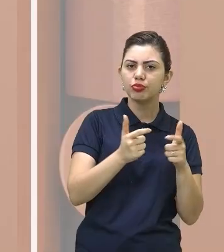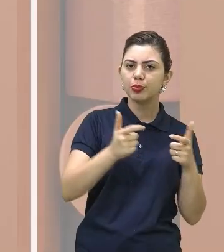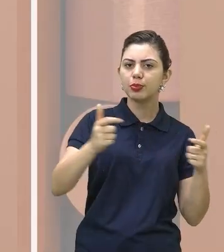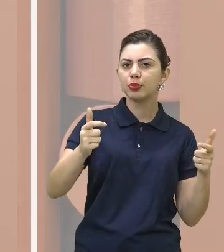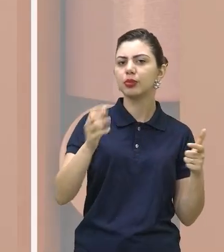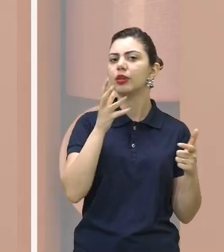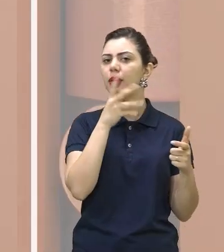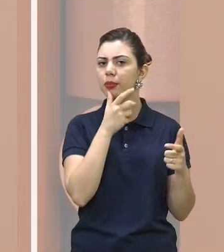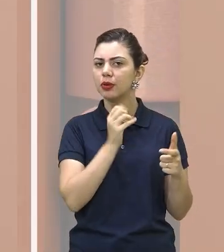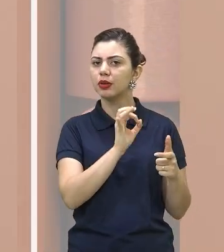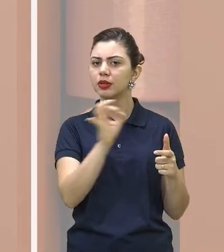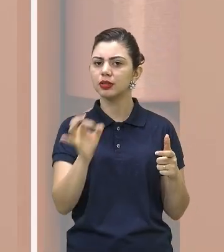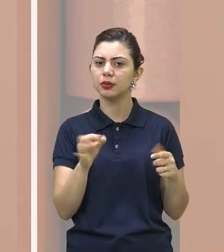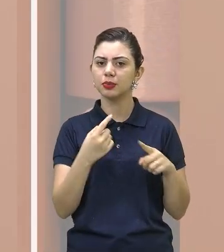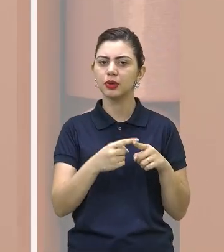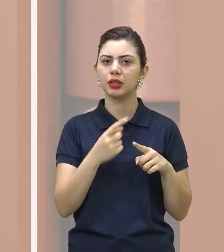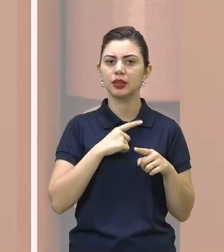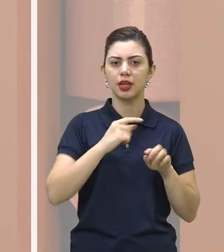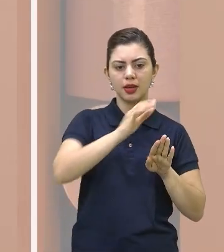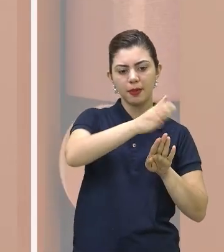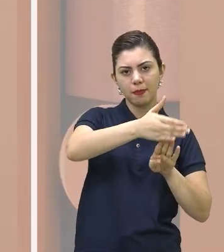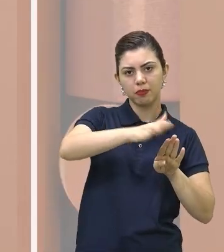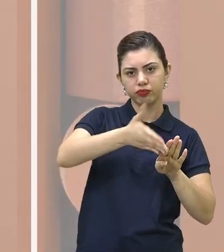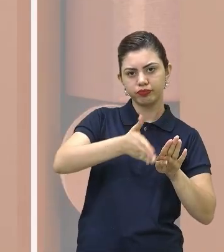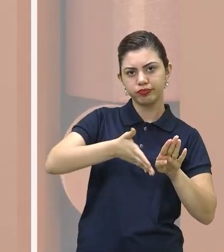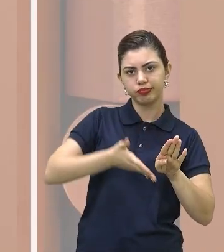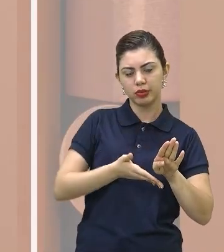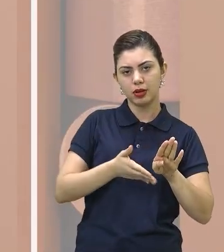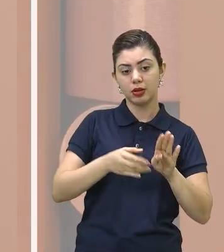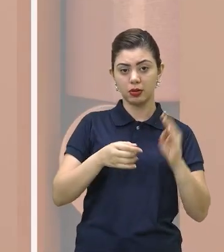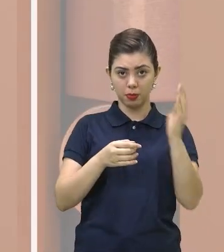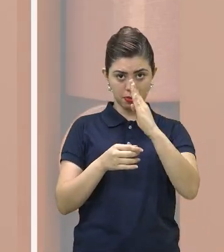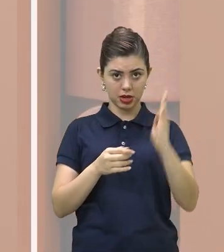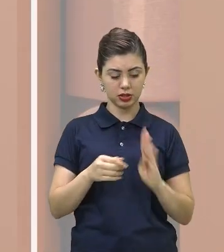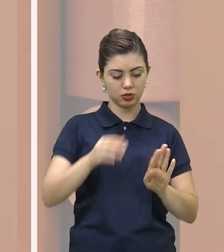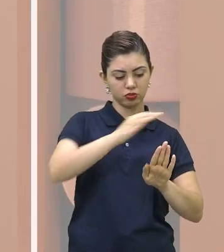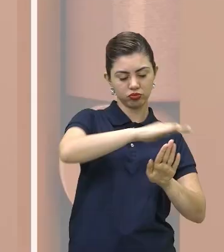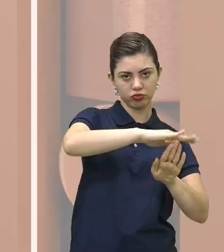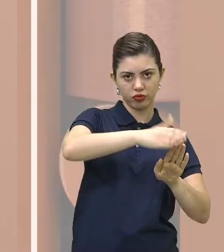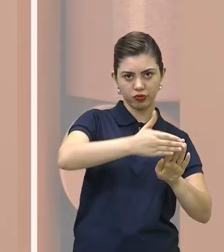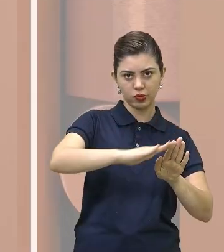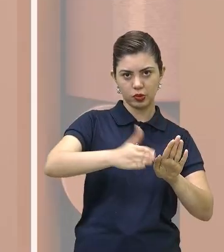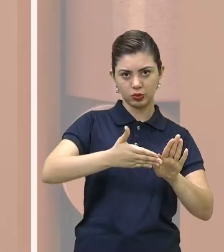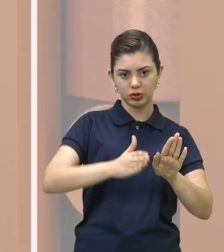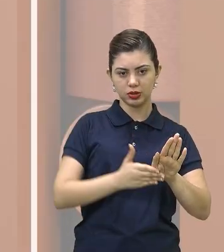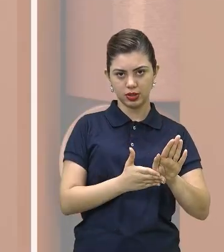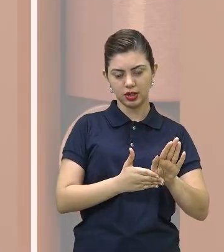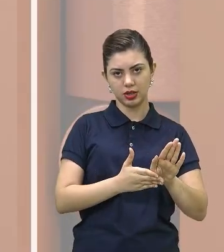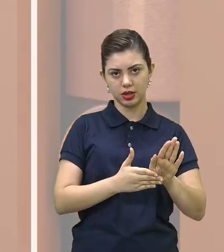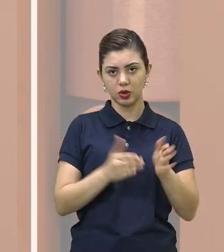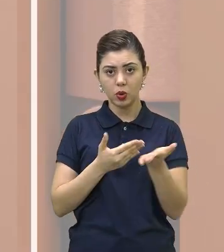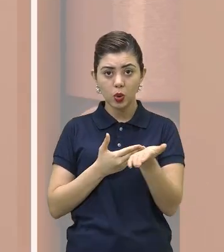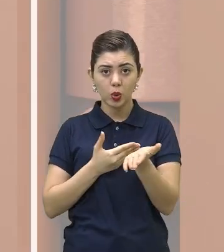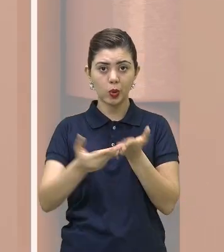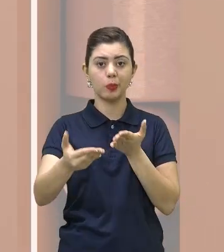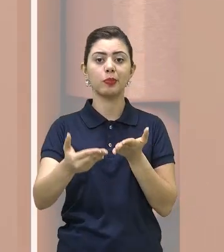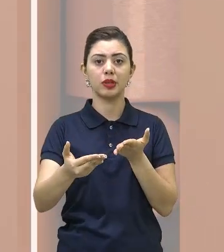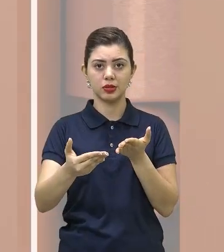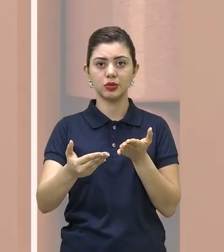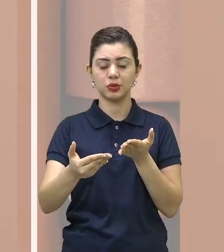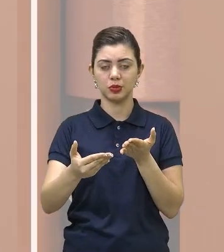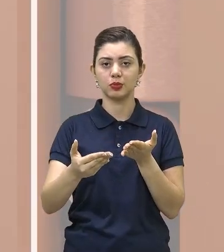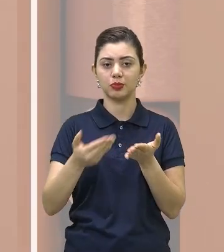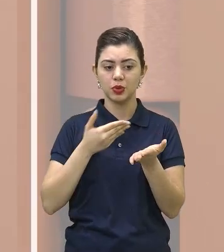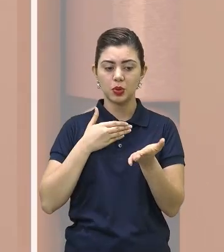né, da beira-mar, como a gente pode dizer, né, que seria então ali a parte do Brasil ali muito ligada ao mar,